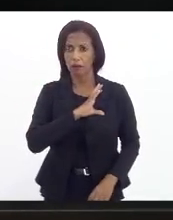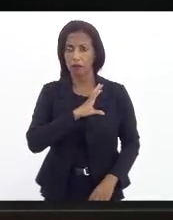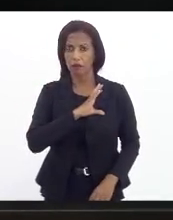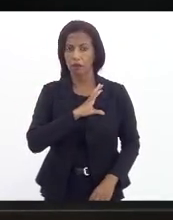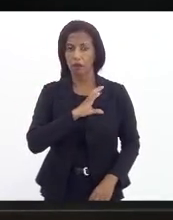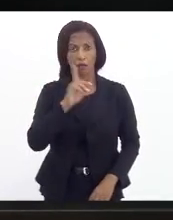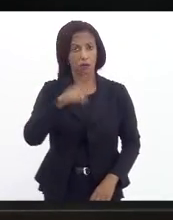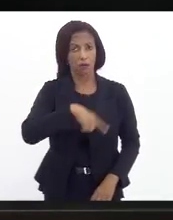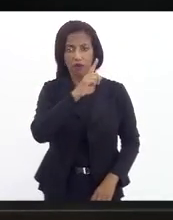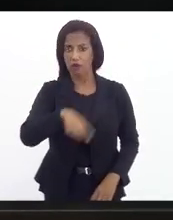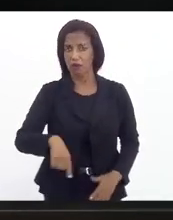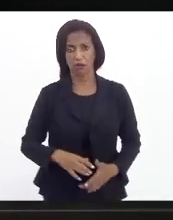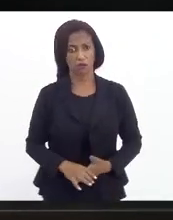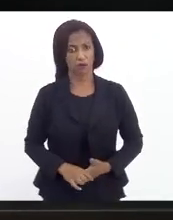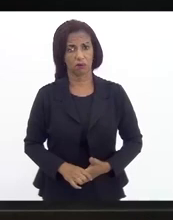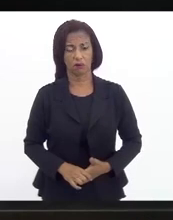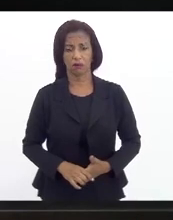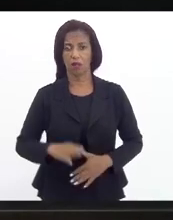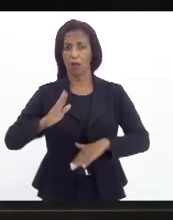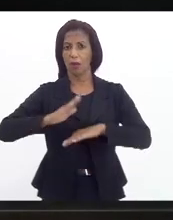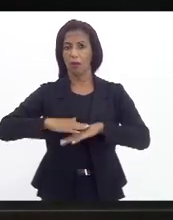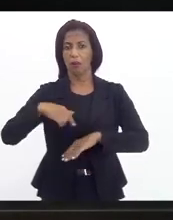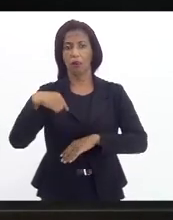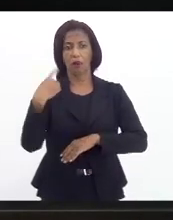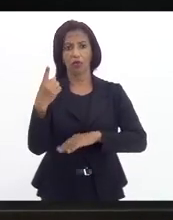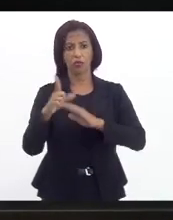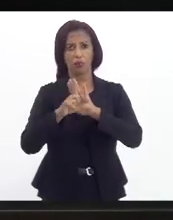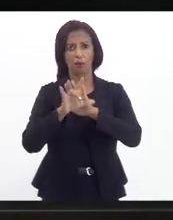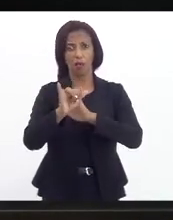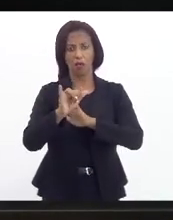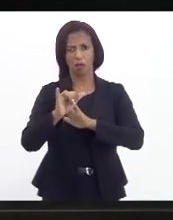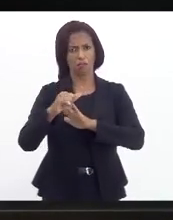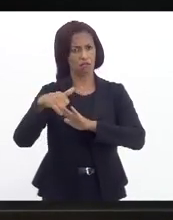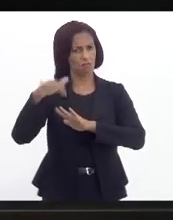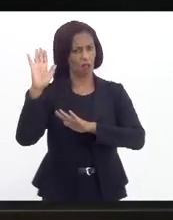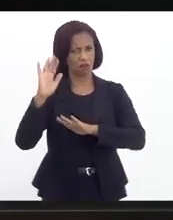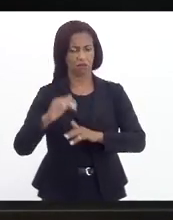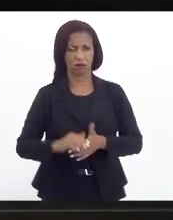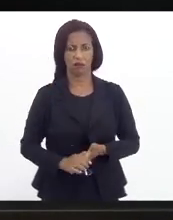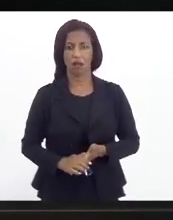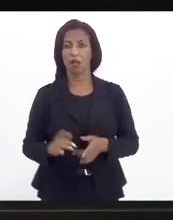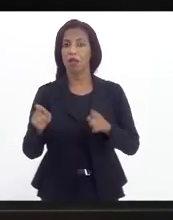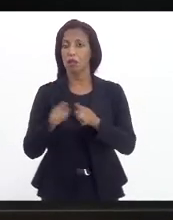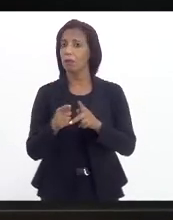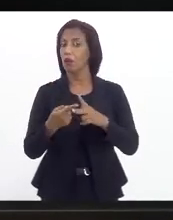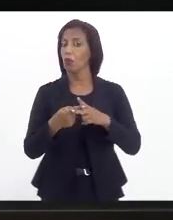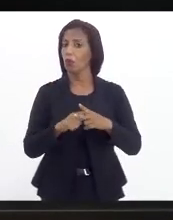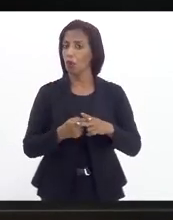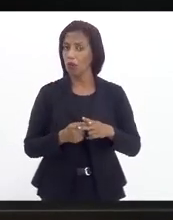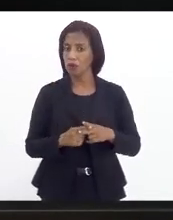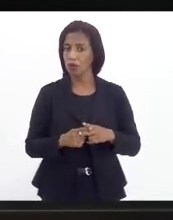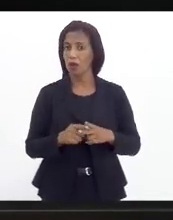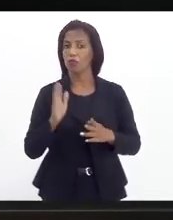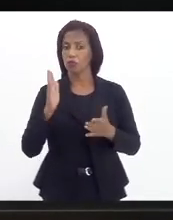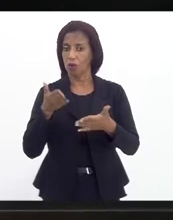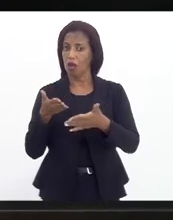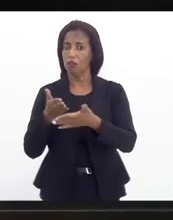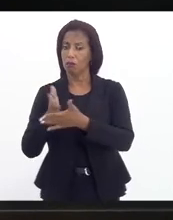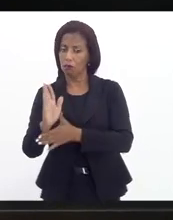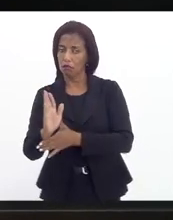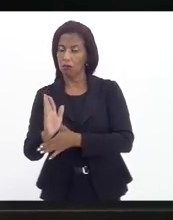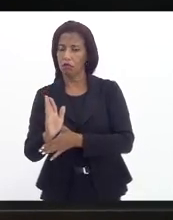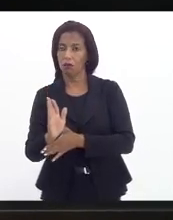está vedado por mais de uma lei. Em relação à correção, a gente já aprovou aqui